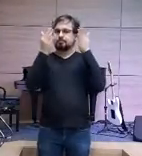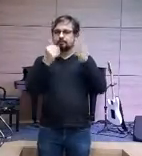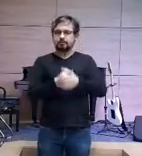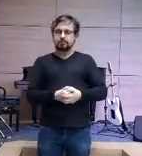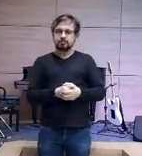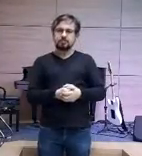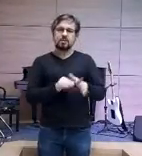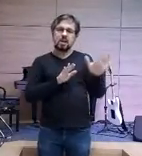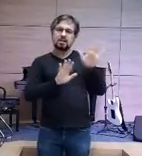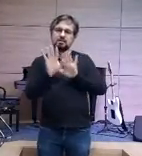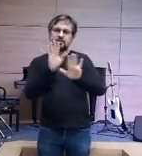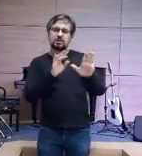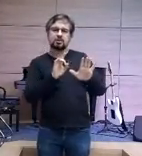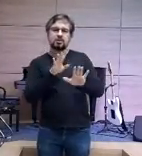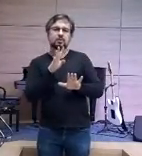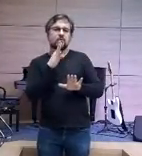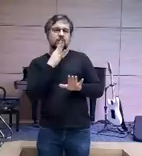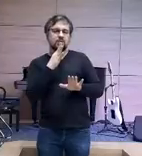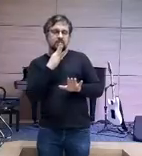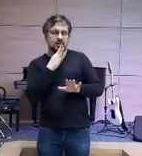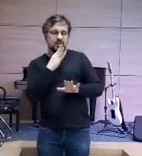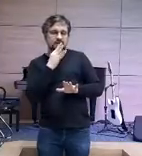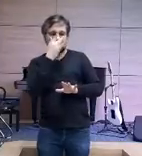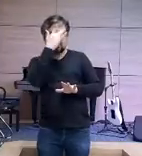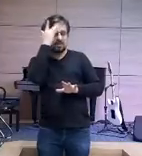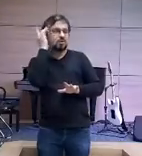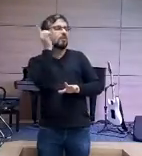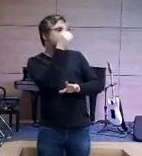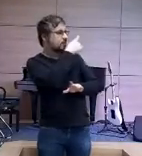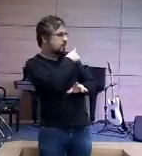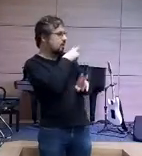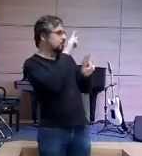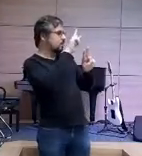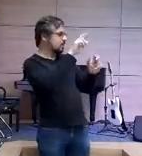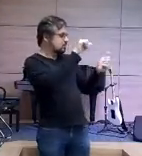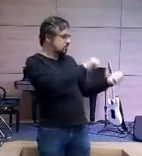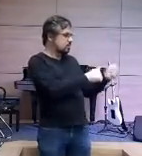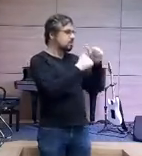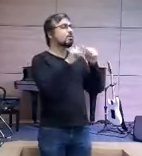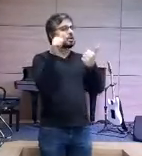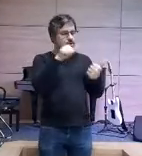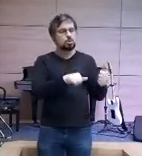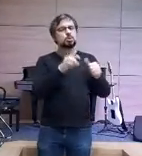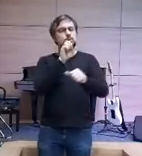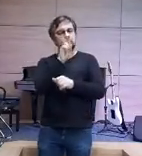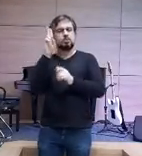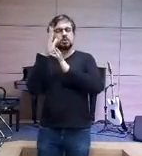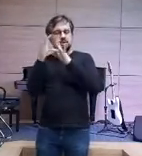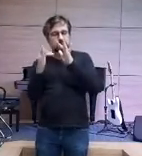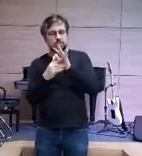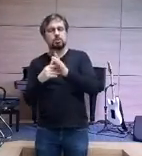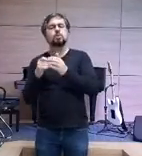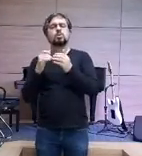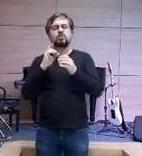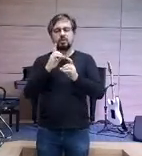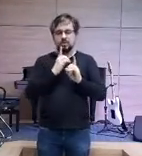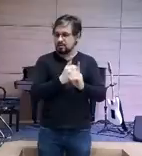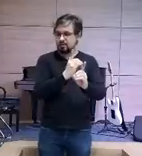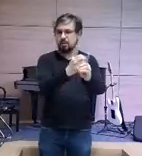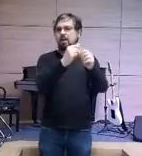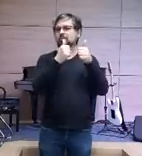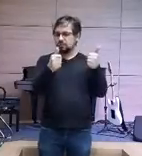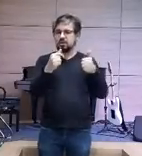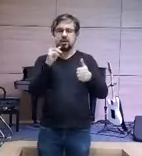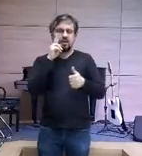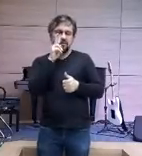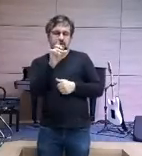muita gente só conhece as pessoas que vem batiza né e a gente tá que tá batizado em nome de Jesus passou por um discipulado aí